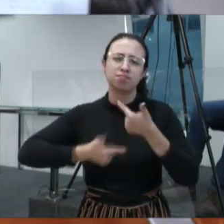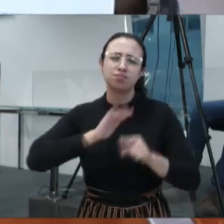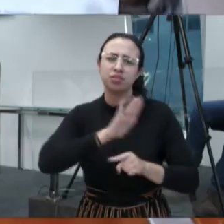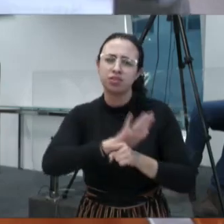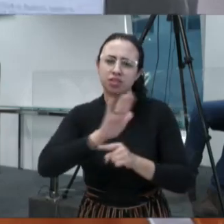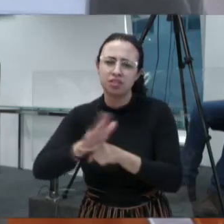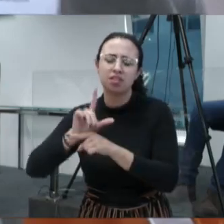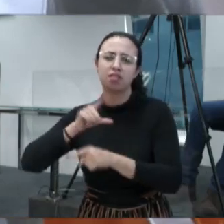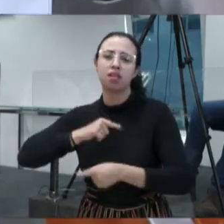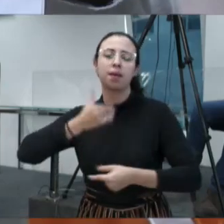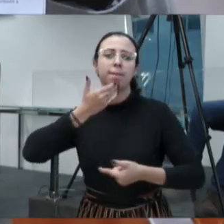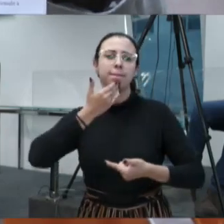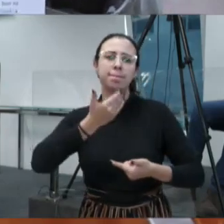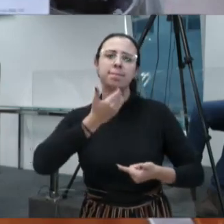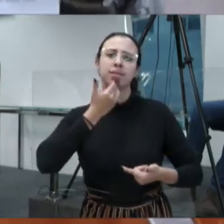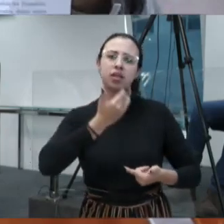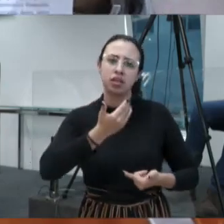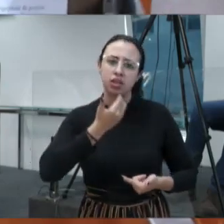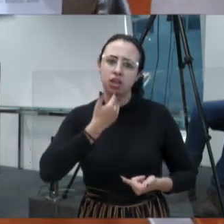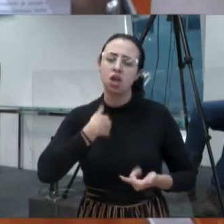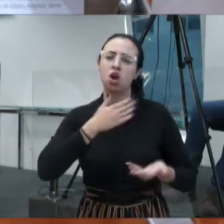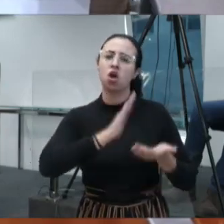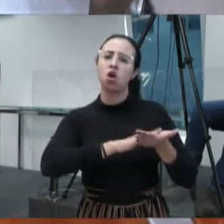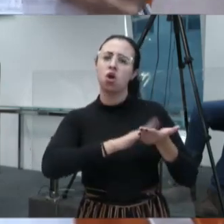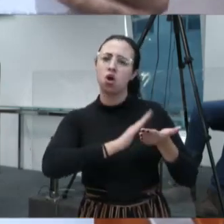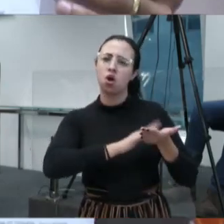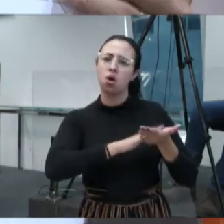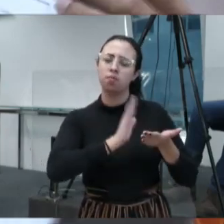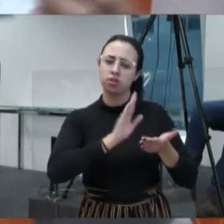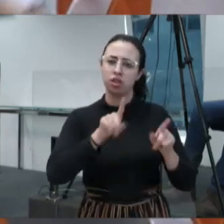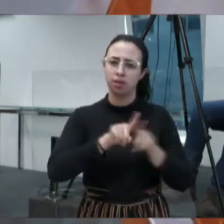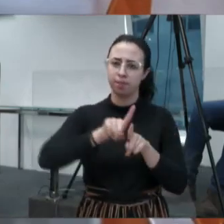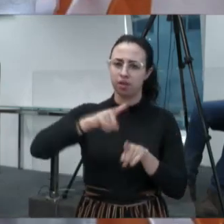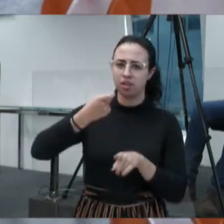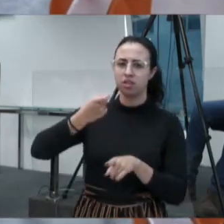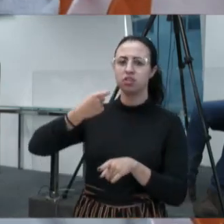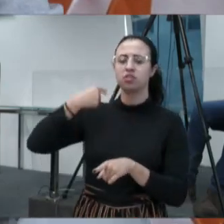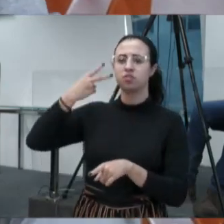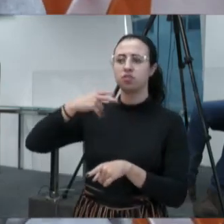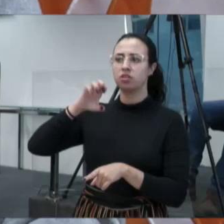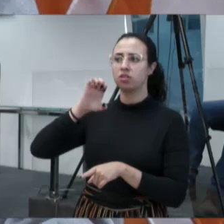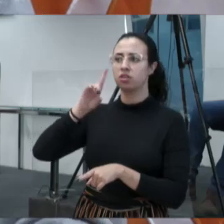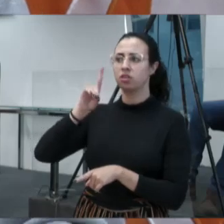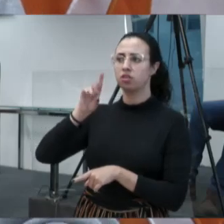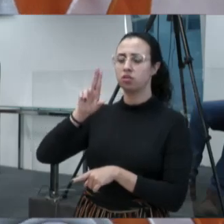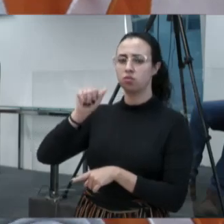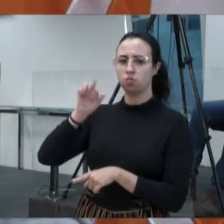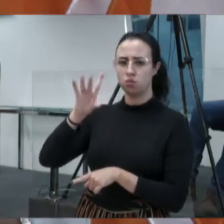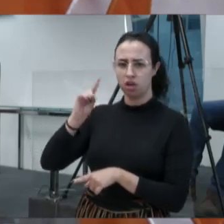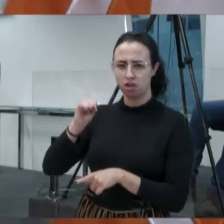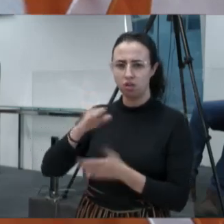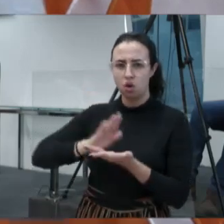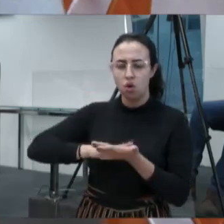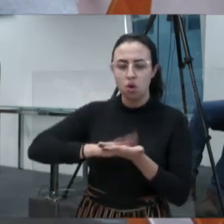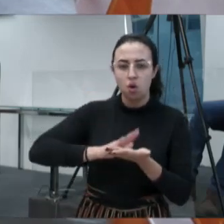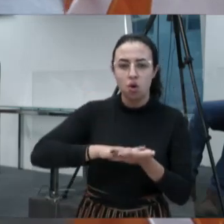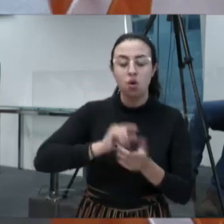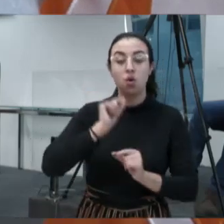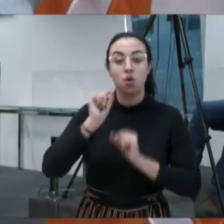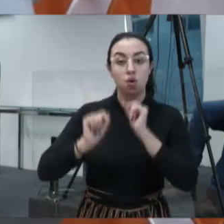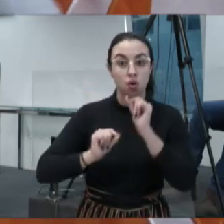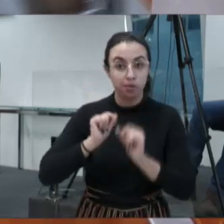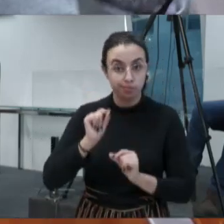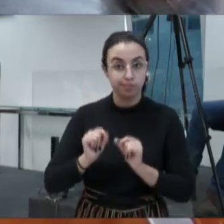Tem indicação que nós cobramos, eu e o ex-vereador Eduardo Azevedo, cobramos o ano passado que fosse feito,